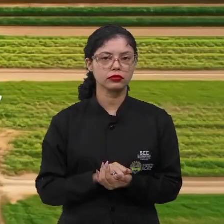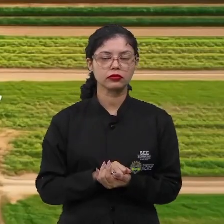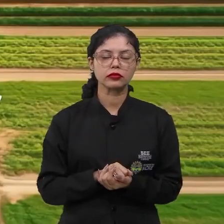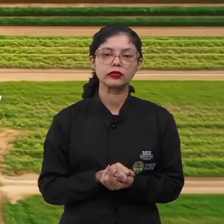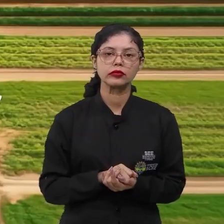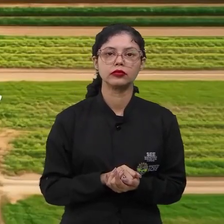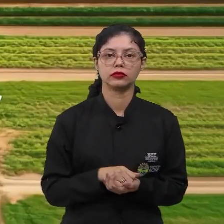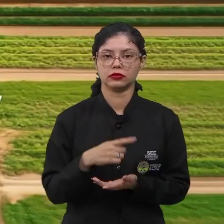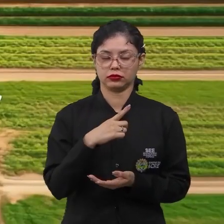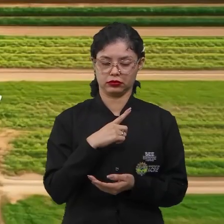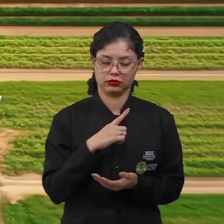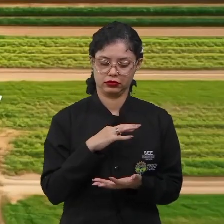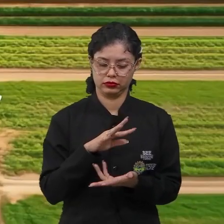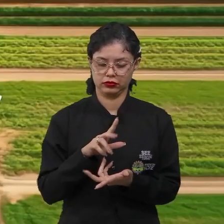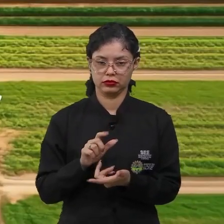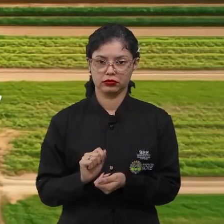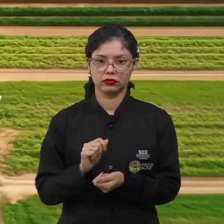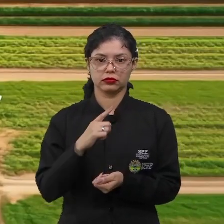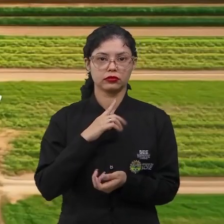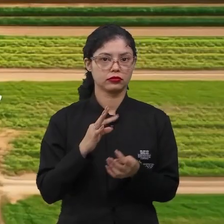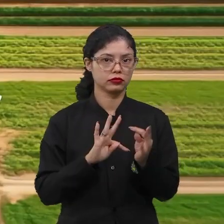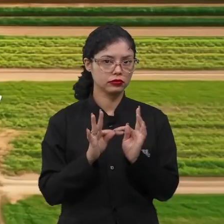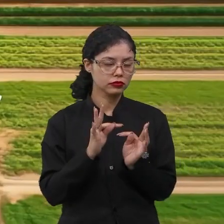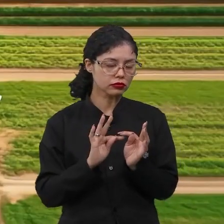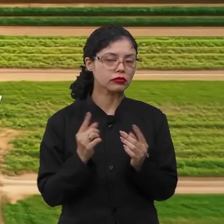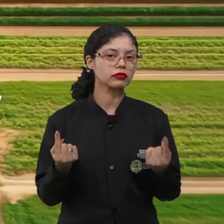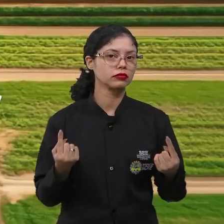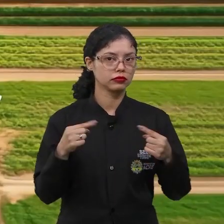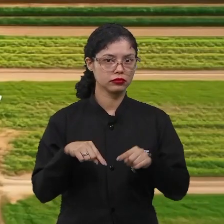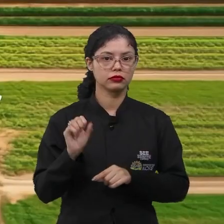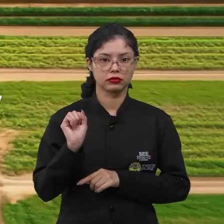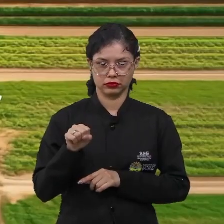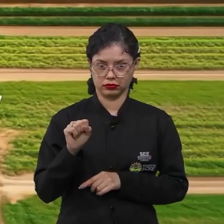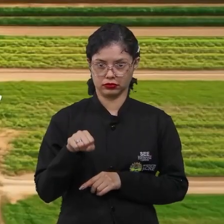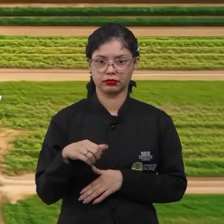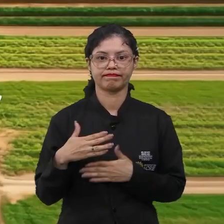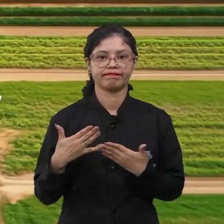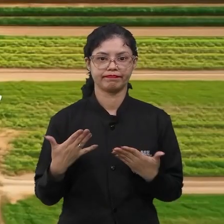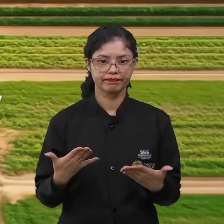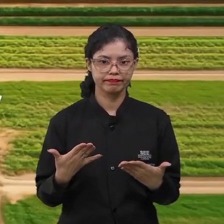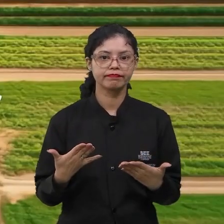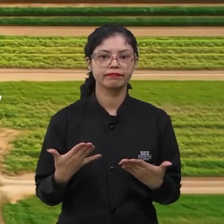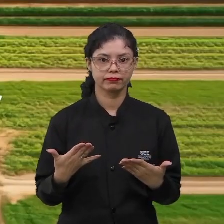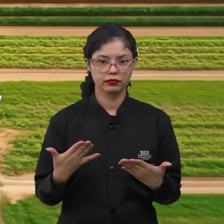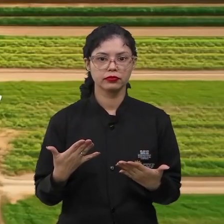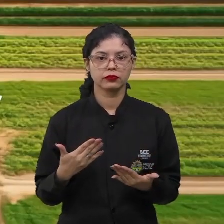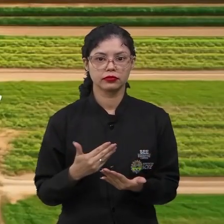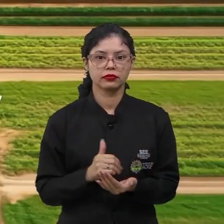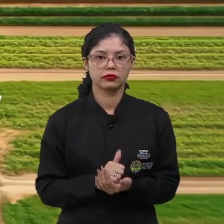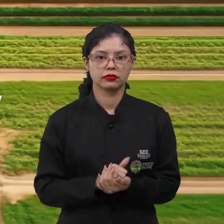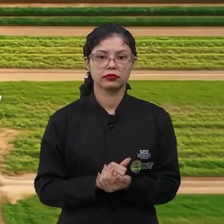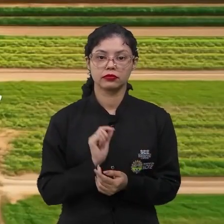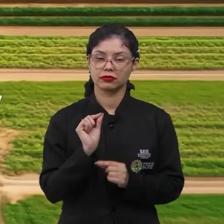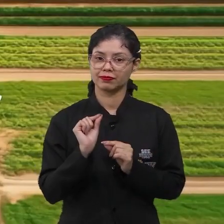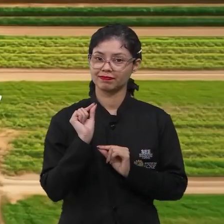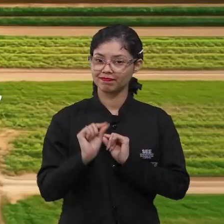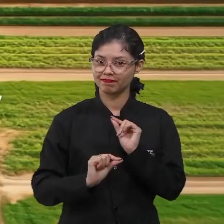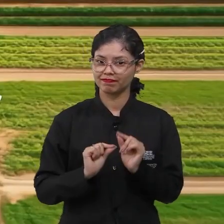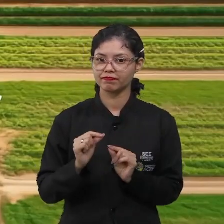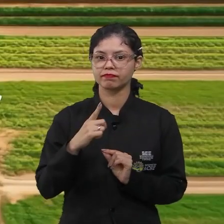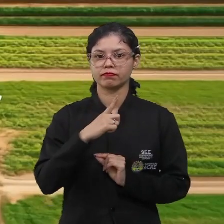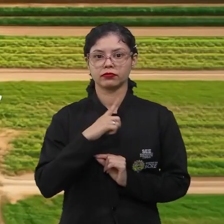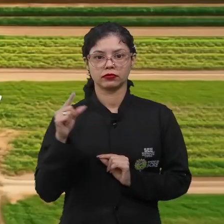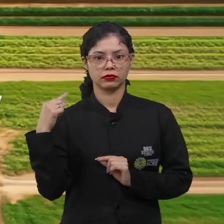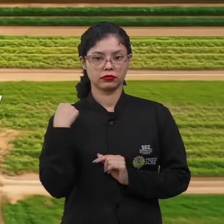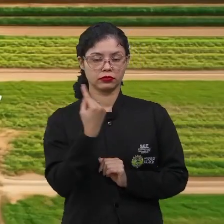assim? Existe no mundo uma competição tecnológica? Sim, existe uma competição tecnológica, que é justamente o